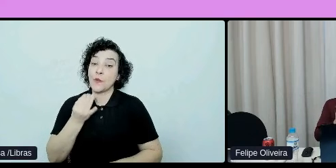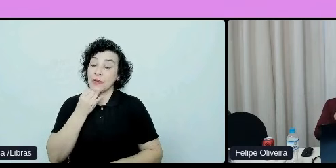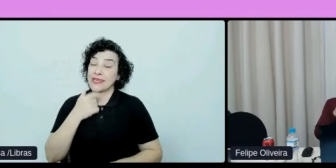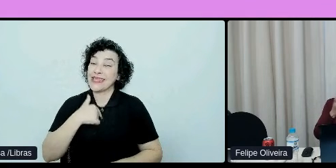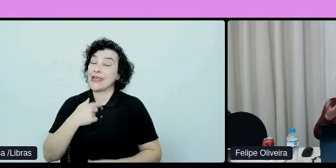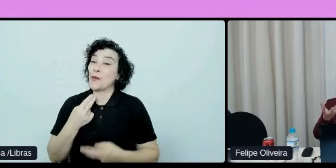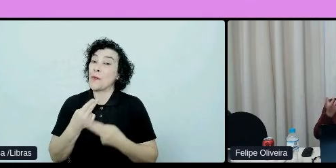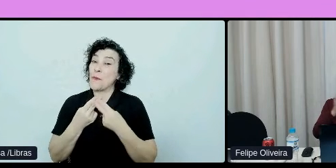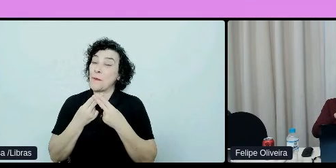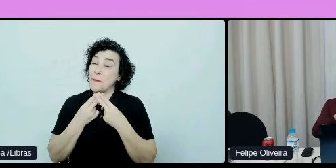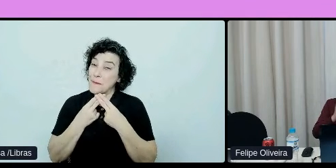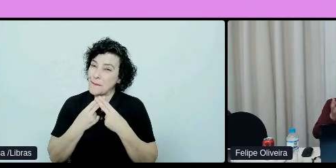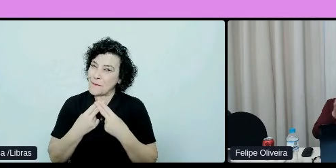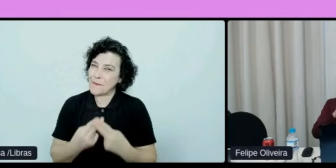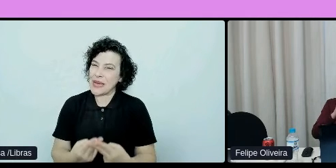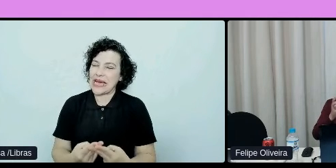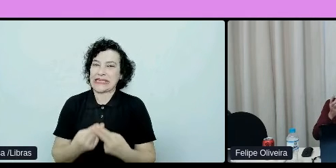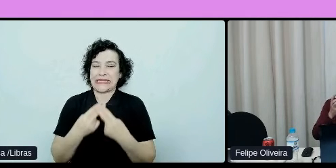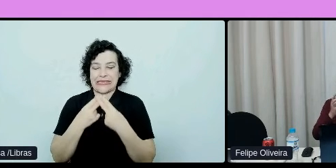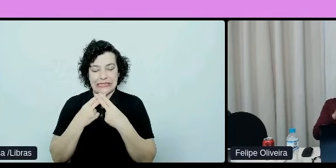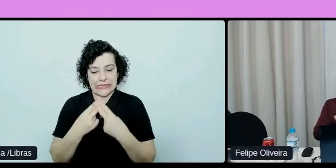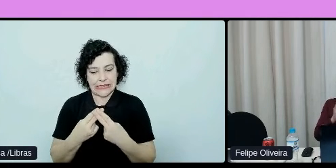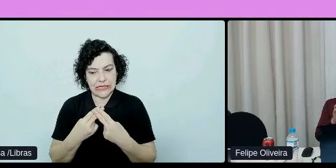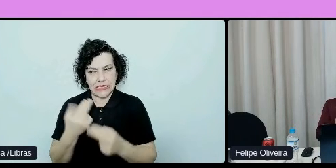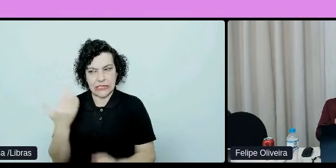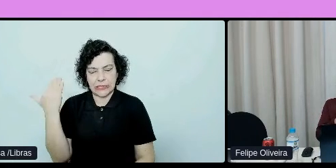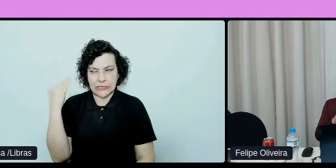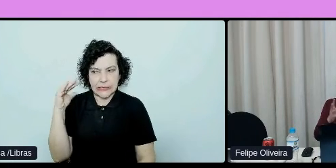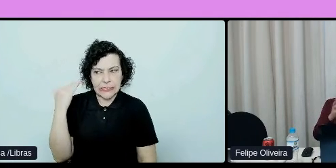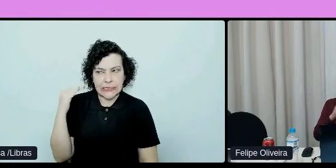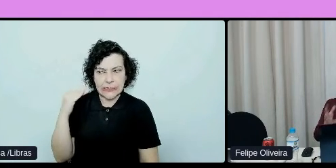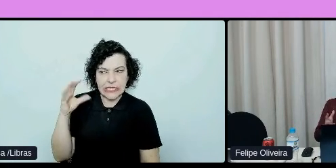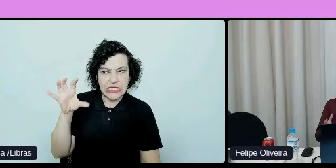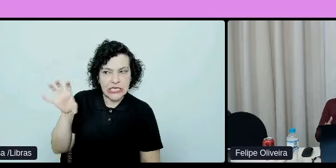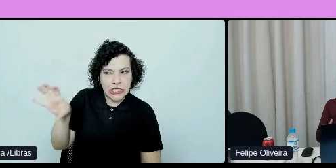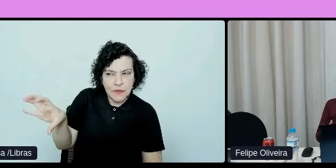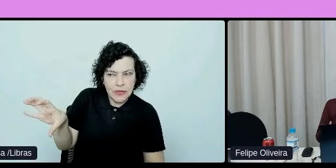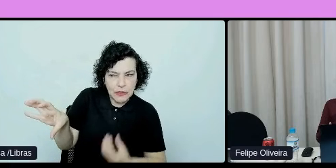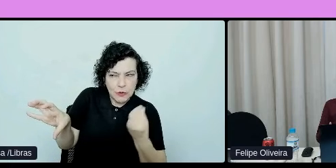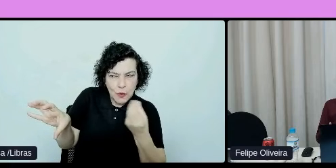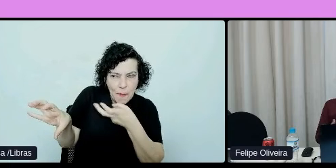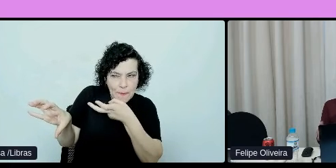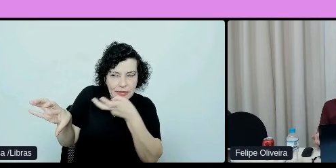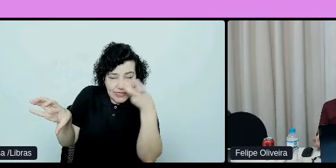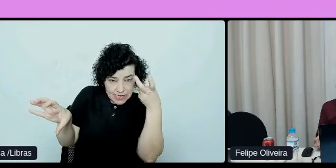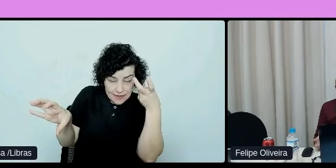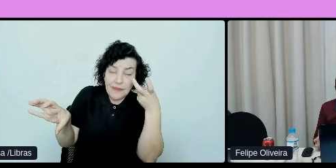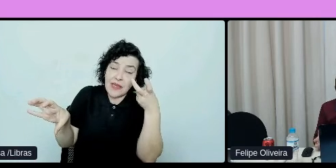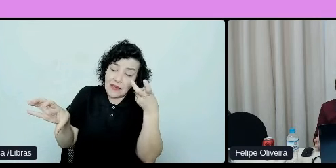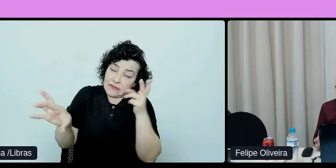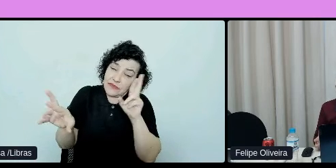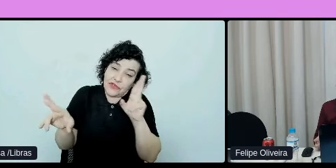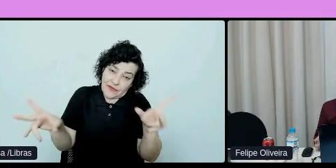paciência para entender, filtrar ali, saber o que está rolando ali no momento é uma questão diferente que não tem a ver